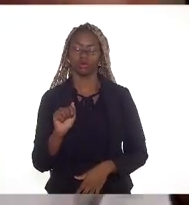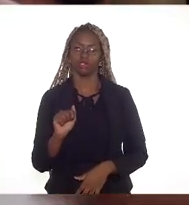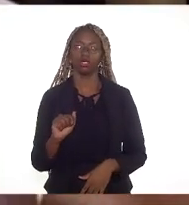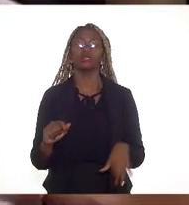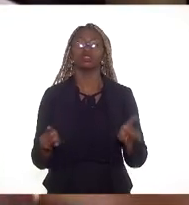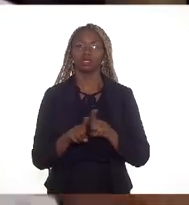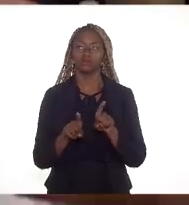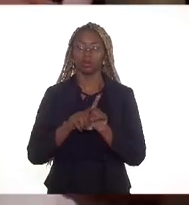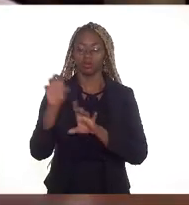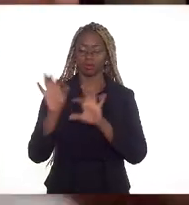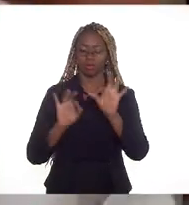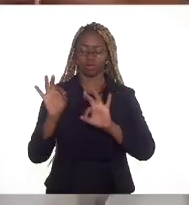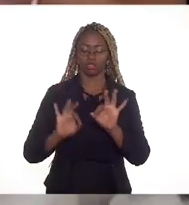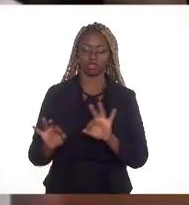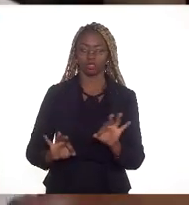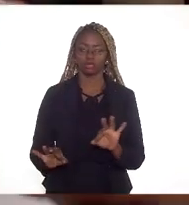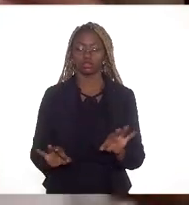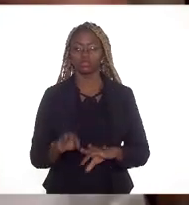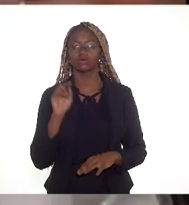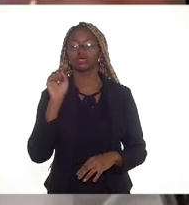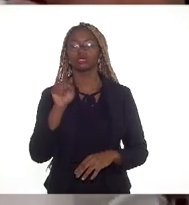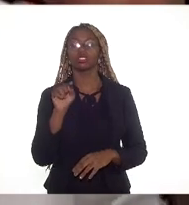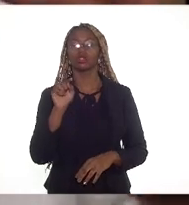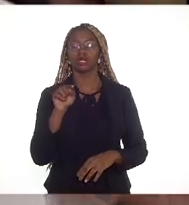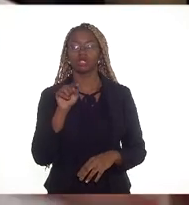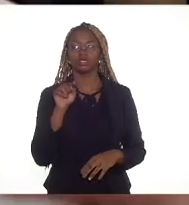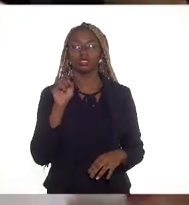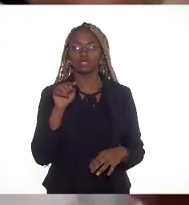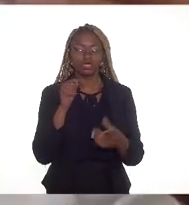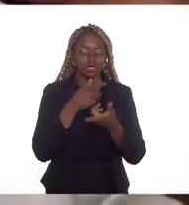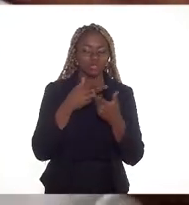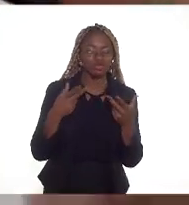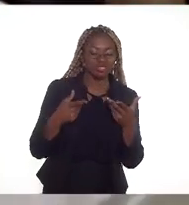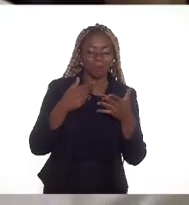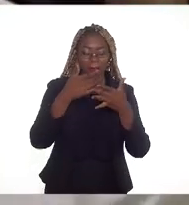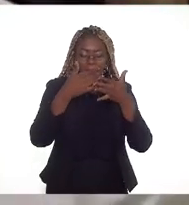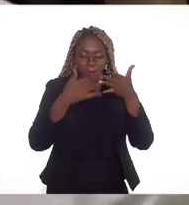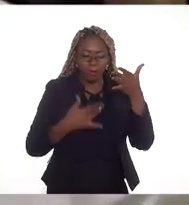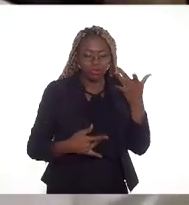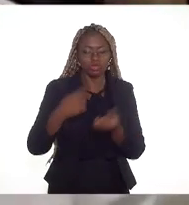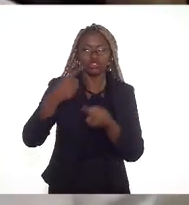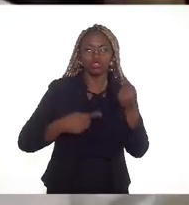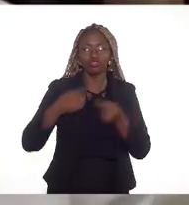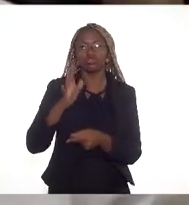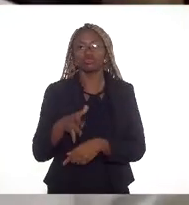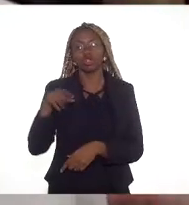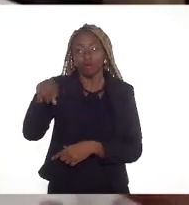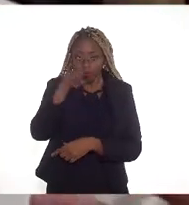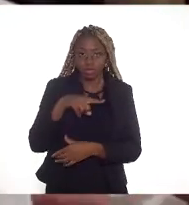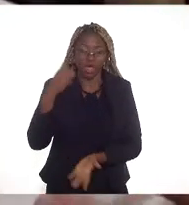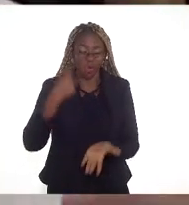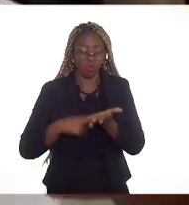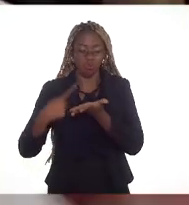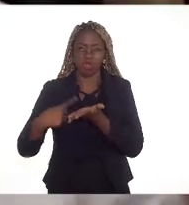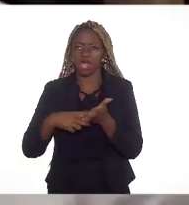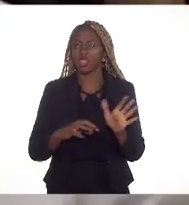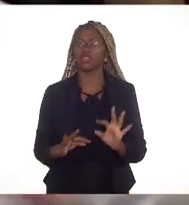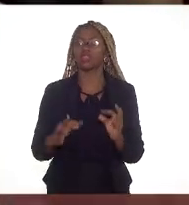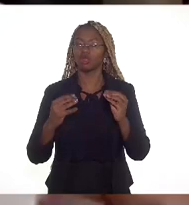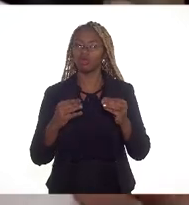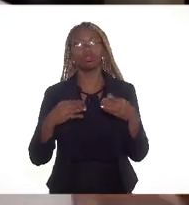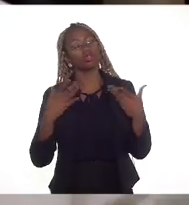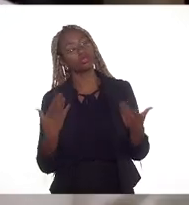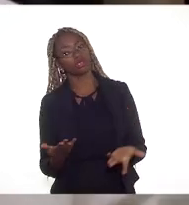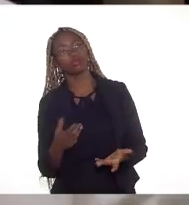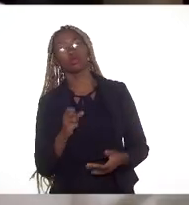projetos, esses eixos detalhados e discutidos com os senhores. Então isso já se